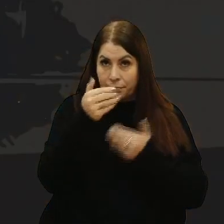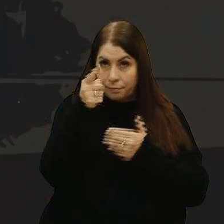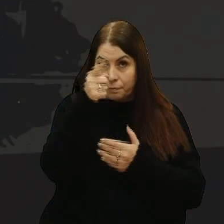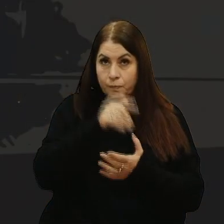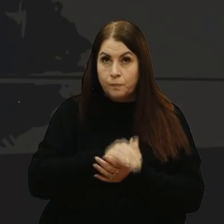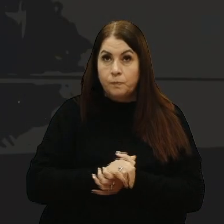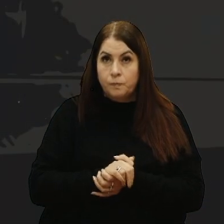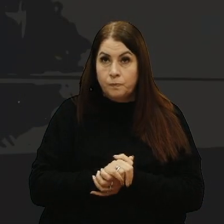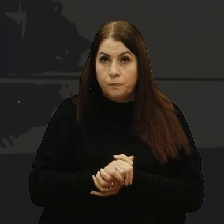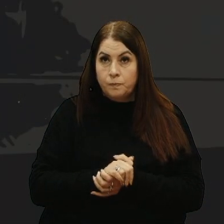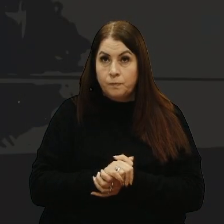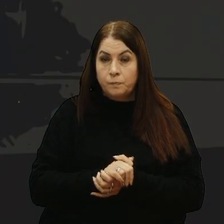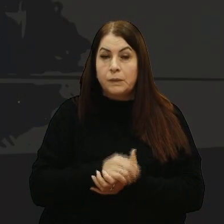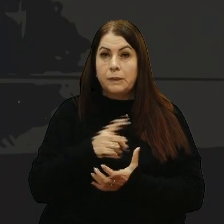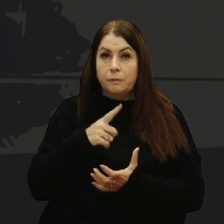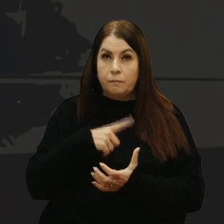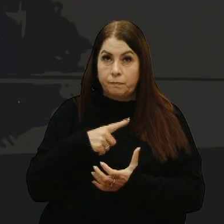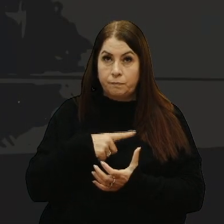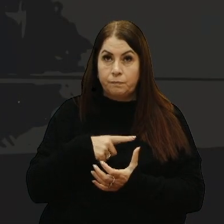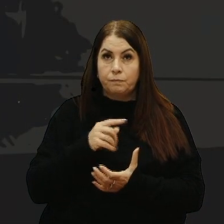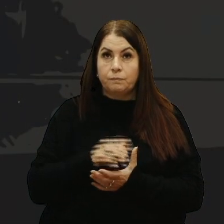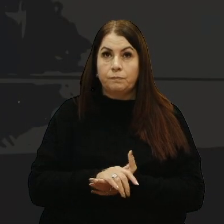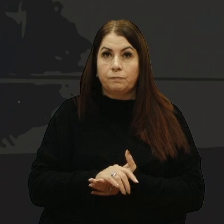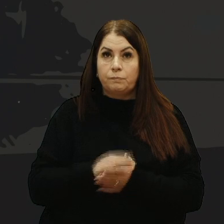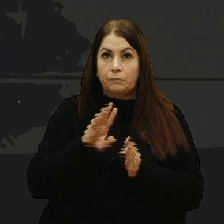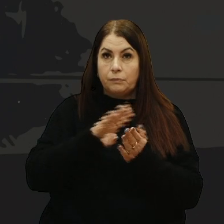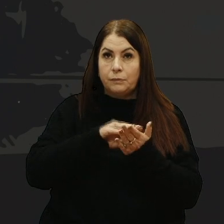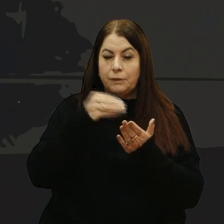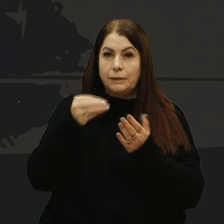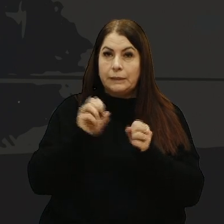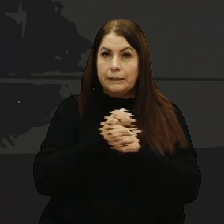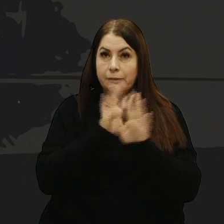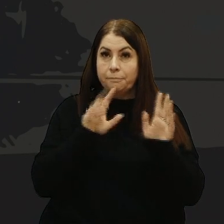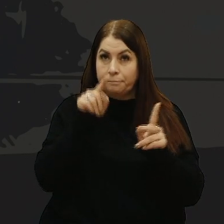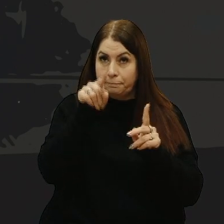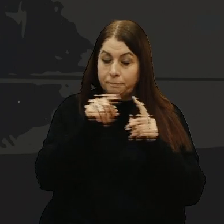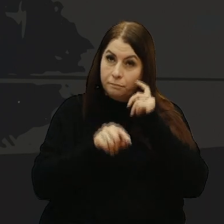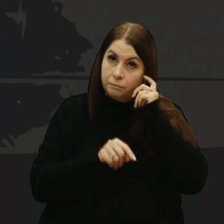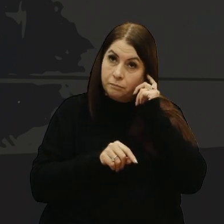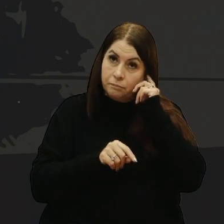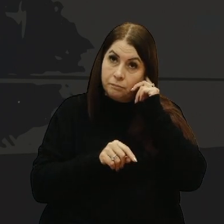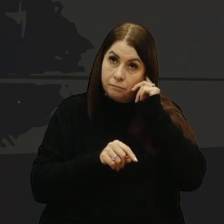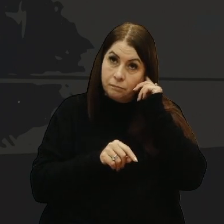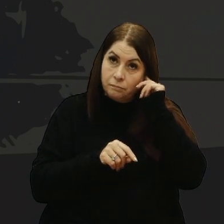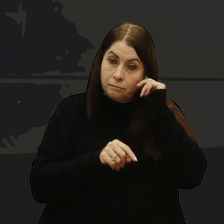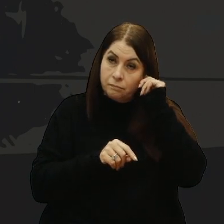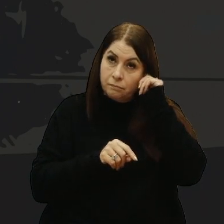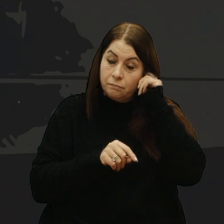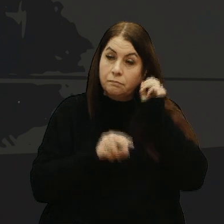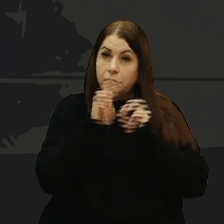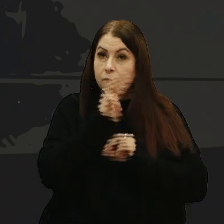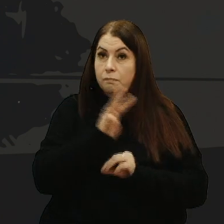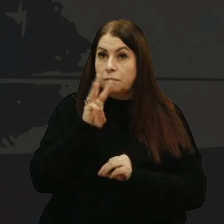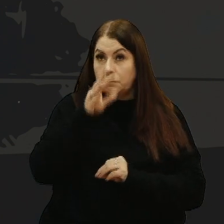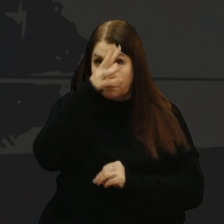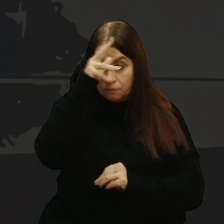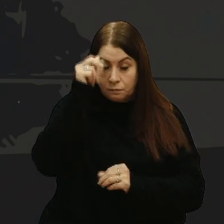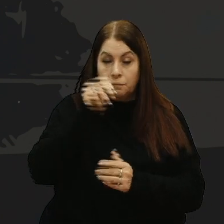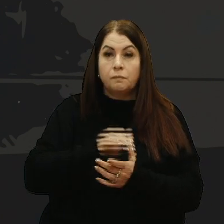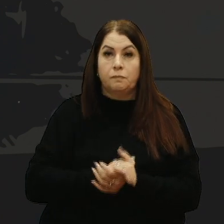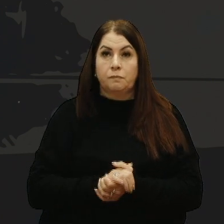ó, que a gente tem uma aba da transparência no site da